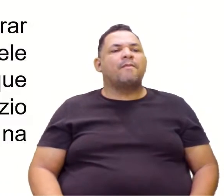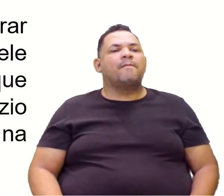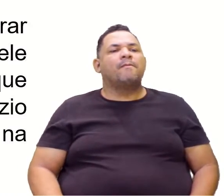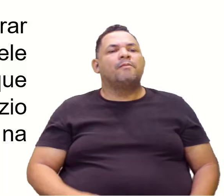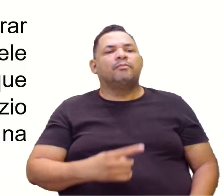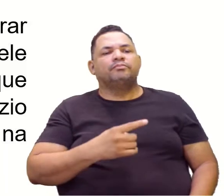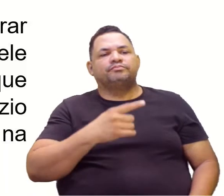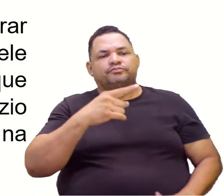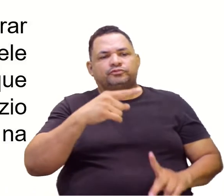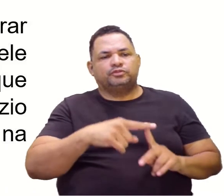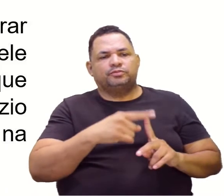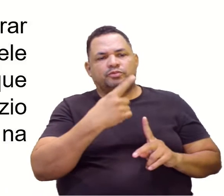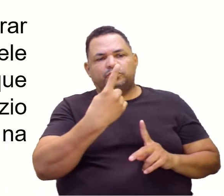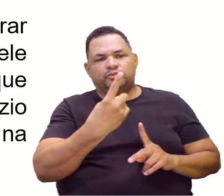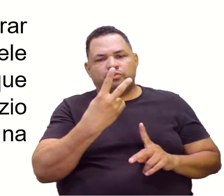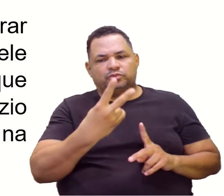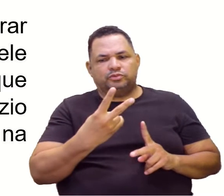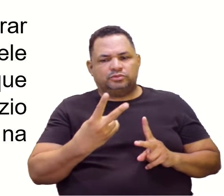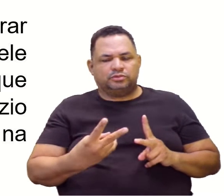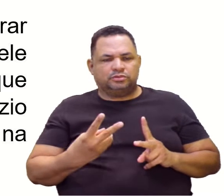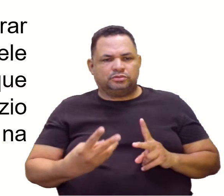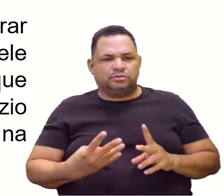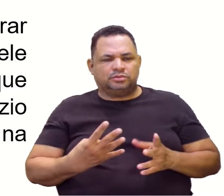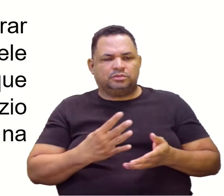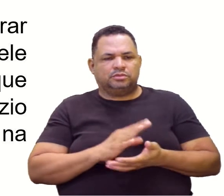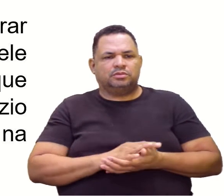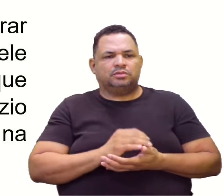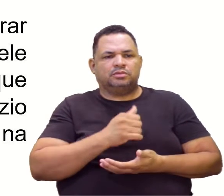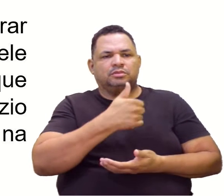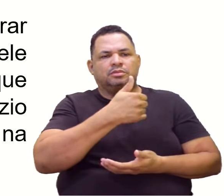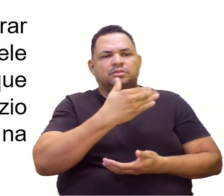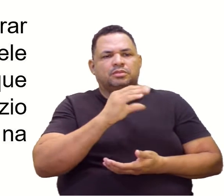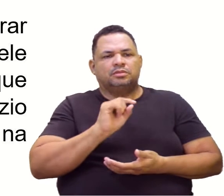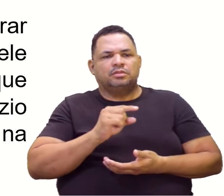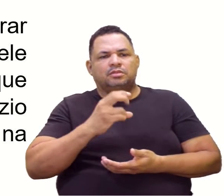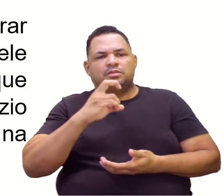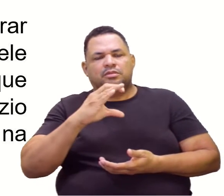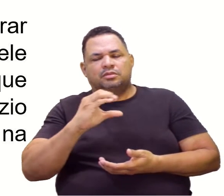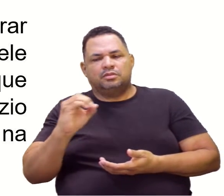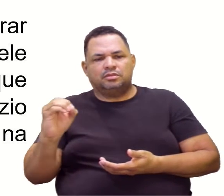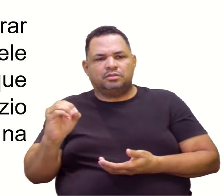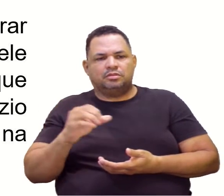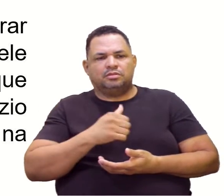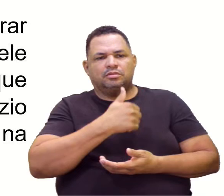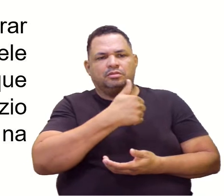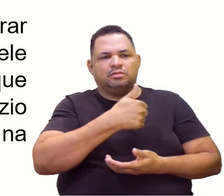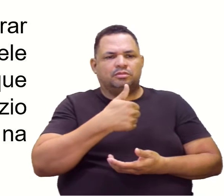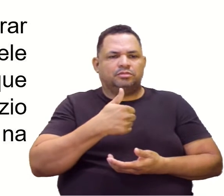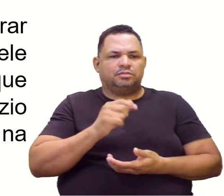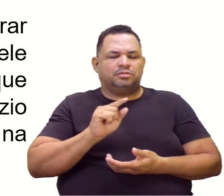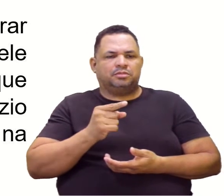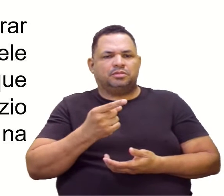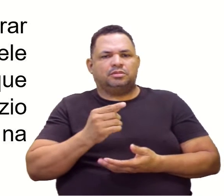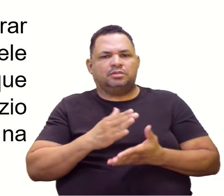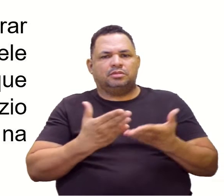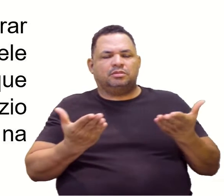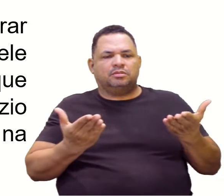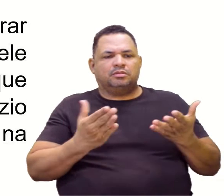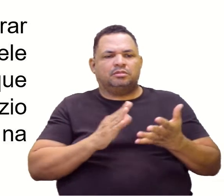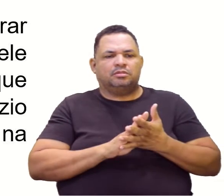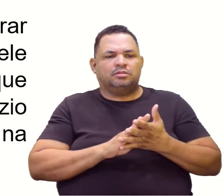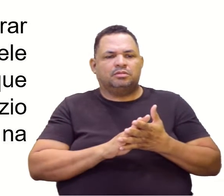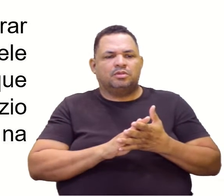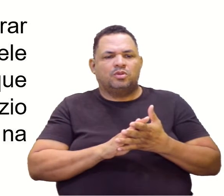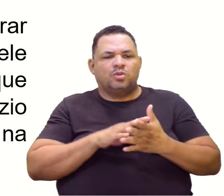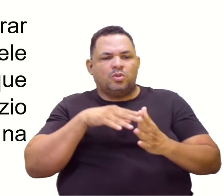lá, tem o tipo 1, tipo 2, tipo 3, 4 Aí, e 5. o tipo 1 tem 10.500 BTUs, o tipo 2, 11.000, 11.500, beleza.